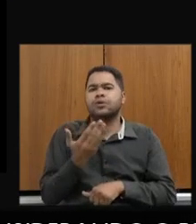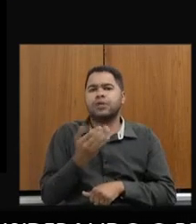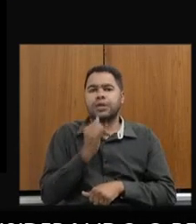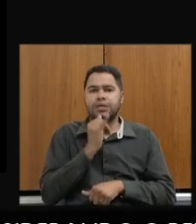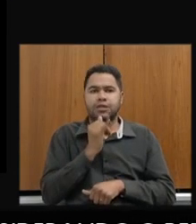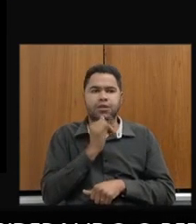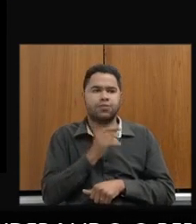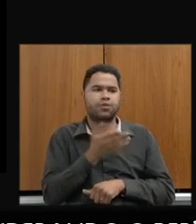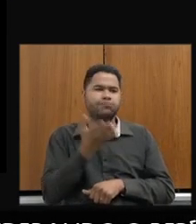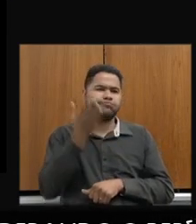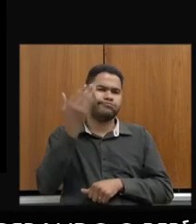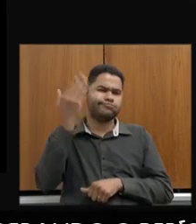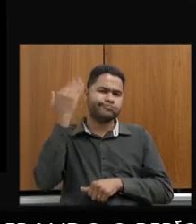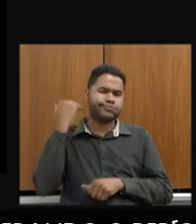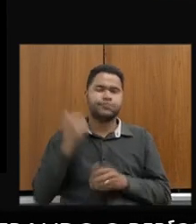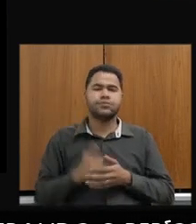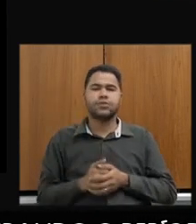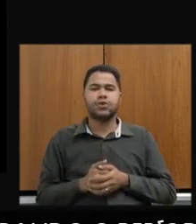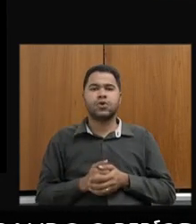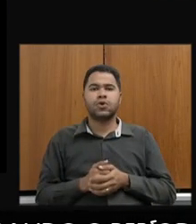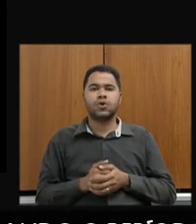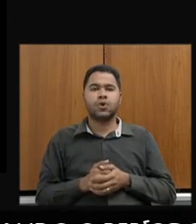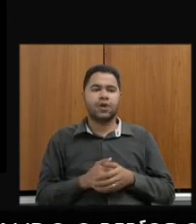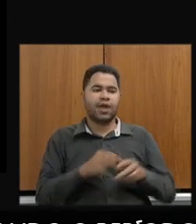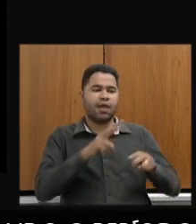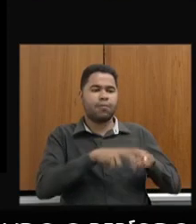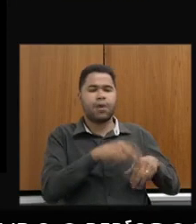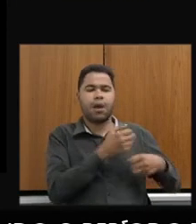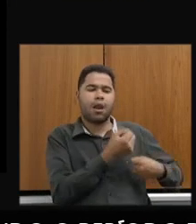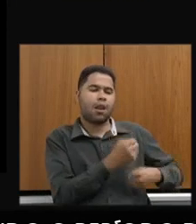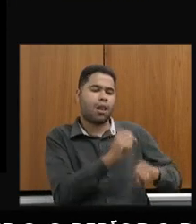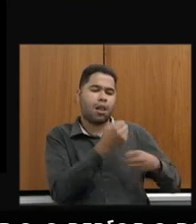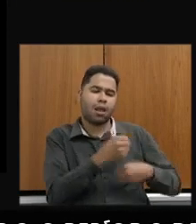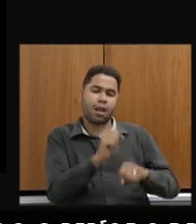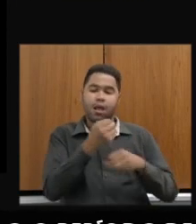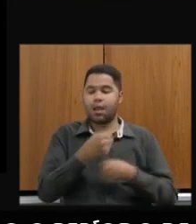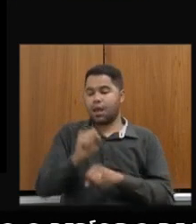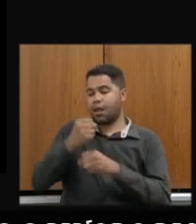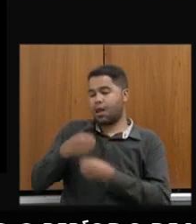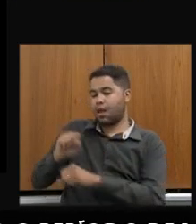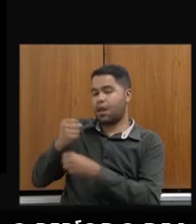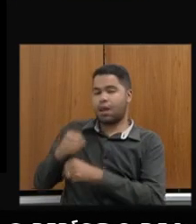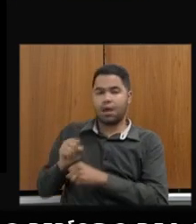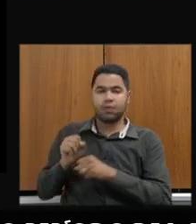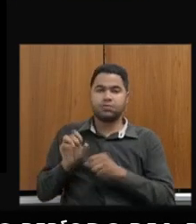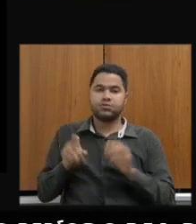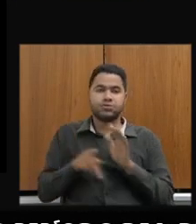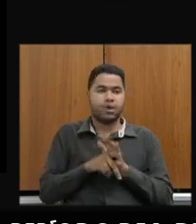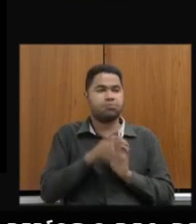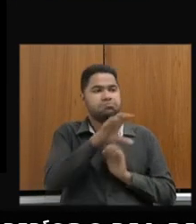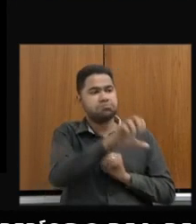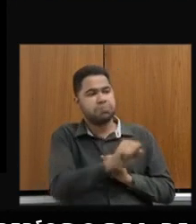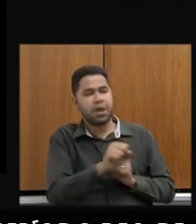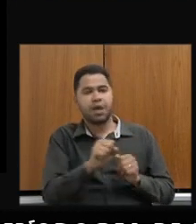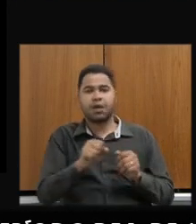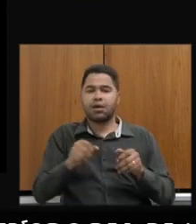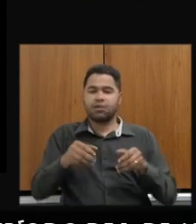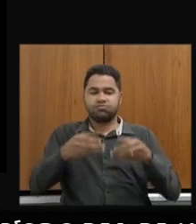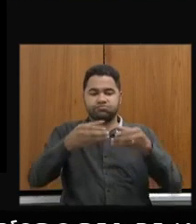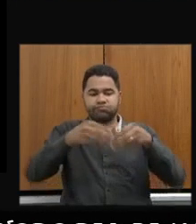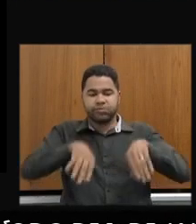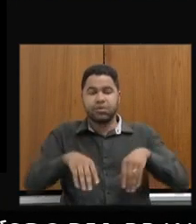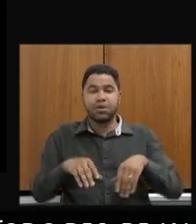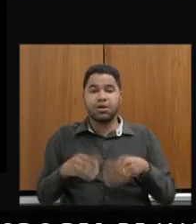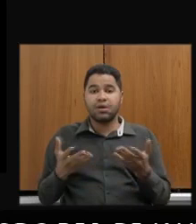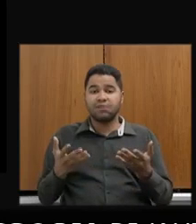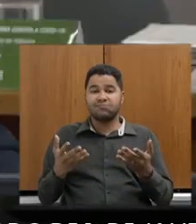pegar um preso como a gente tinha antigamente Deputado quero o nosso preso faxina quero Quebra Galho E aí eu pegava marmita fazer um ovo frito e isso